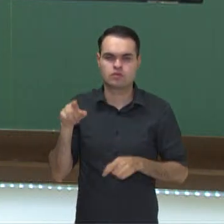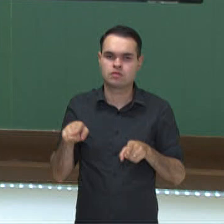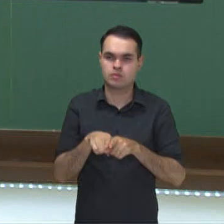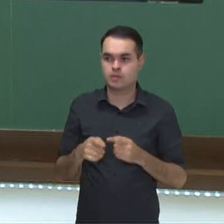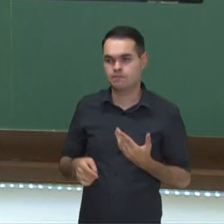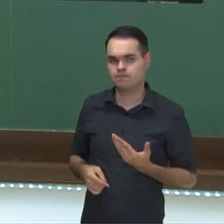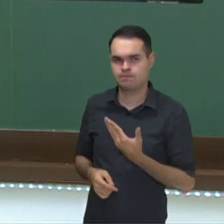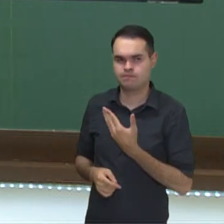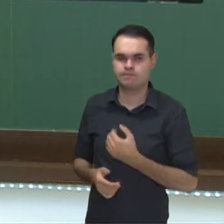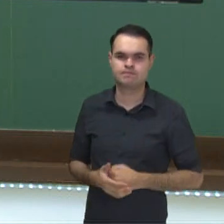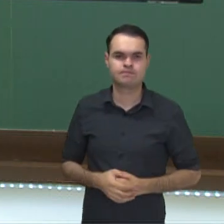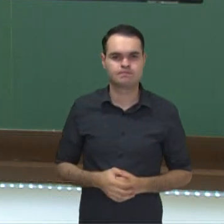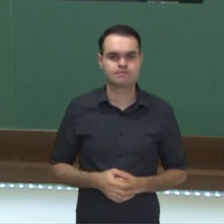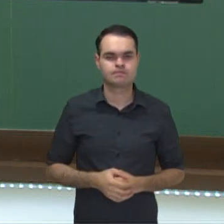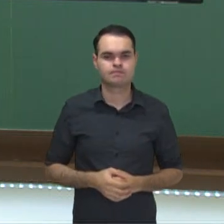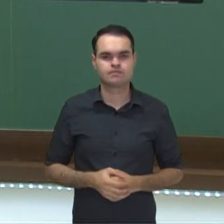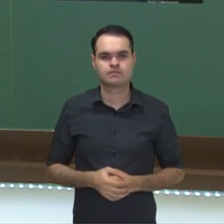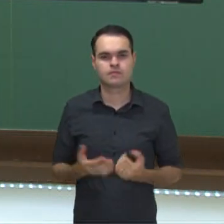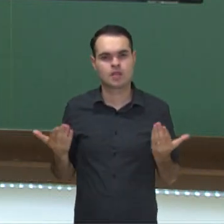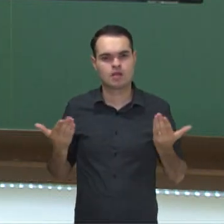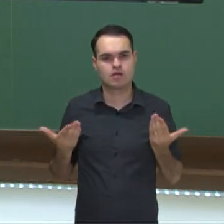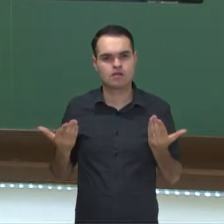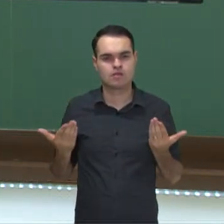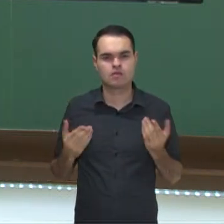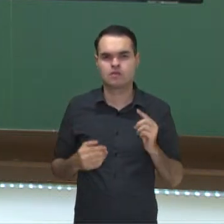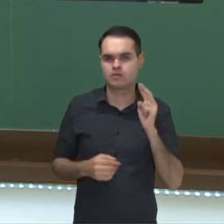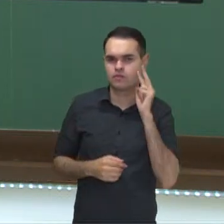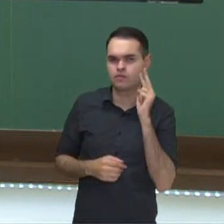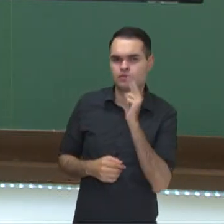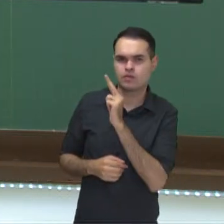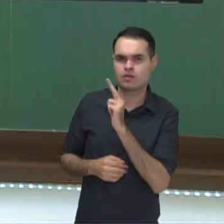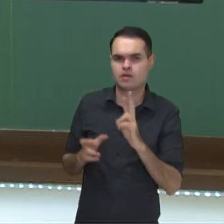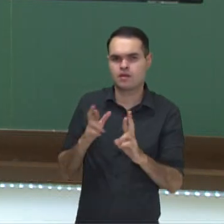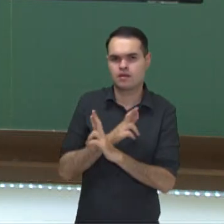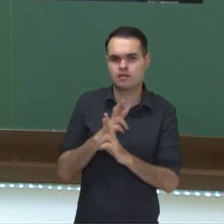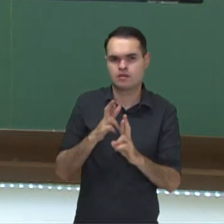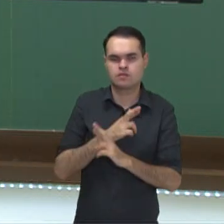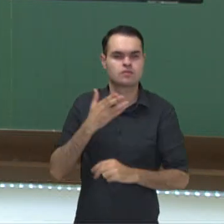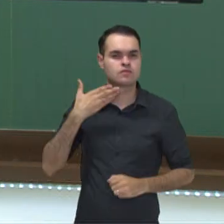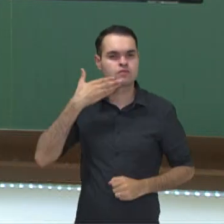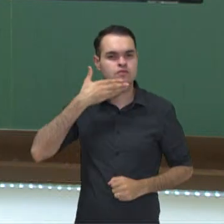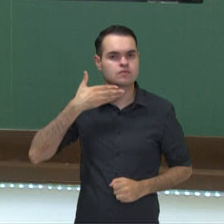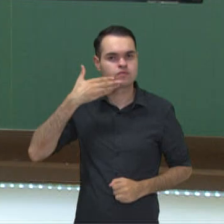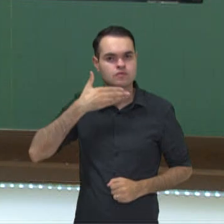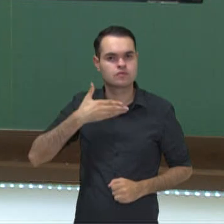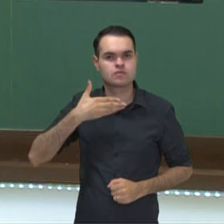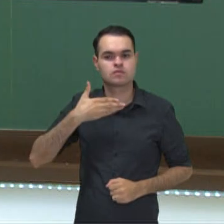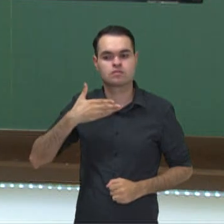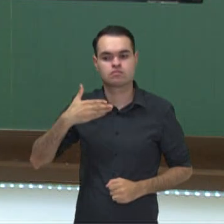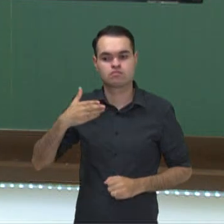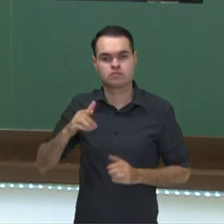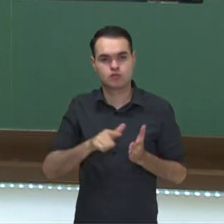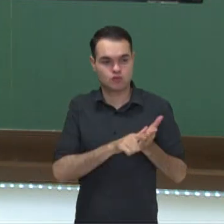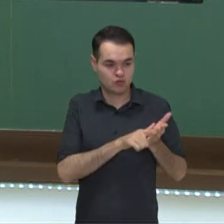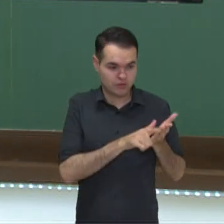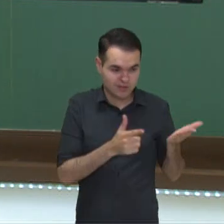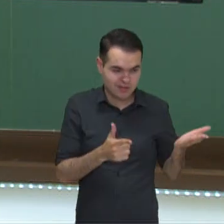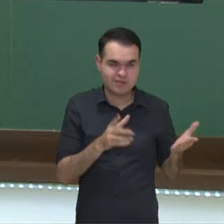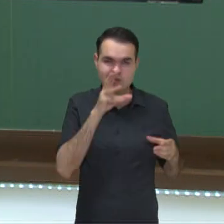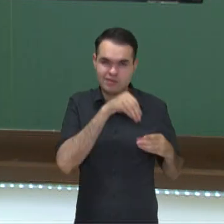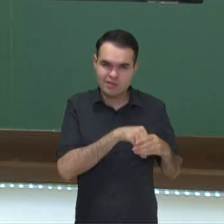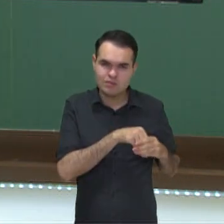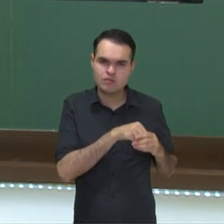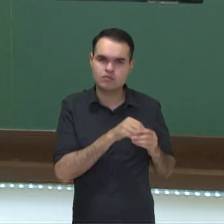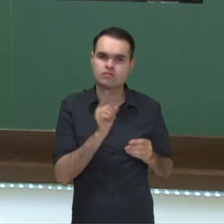aqui. Agora vamos ver essa relação do discurso jornalístico, a interpelação. Temos exemplos neste